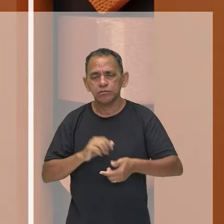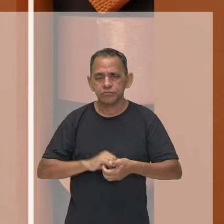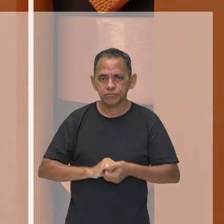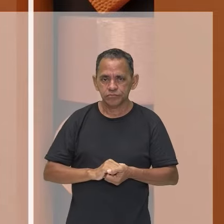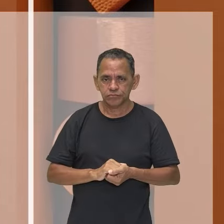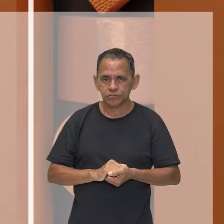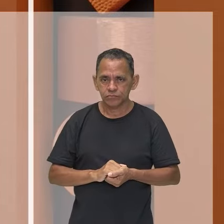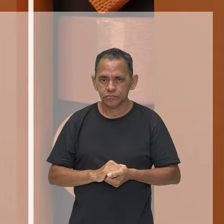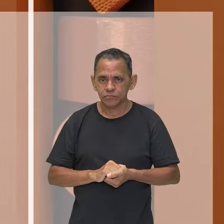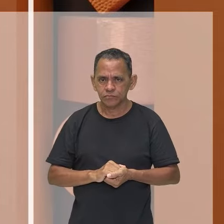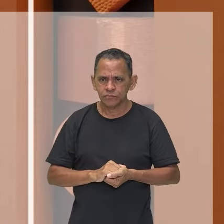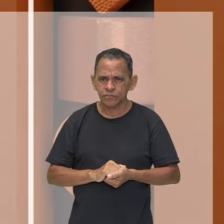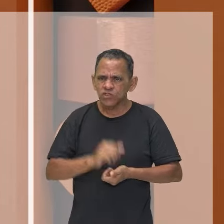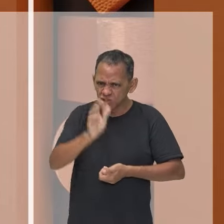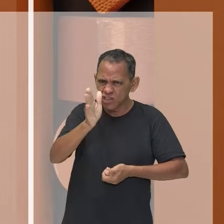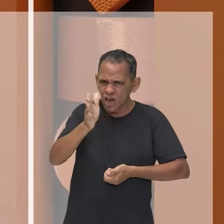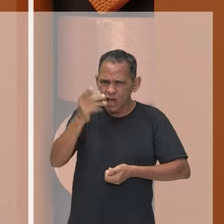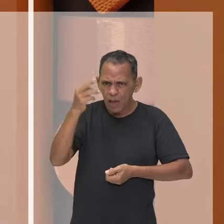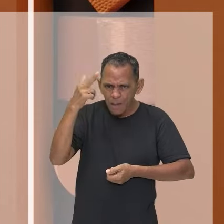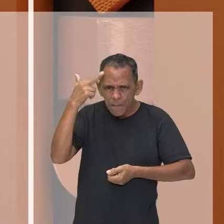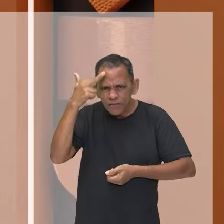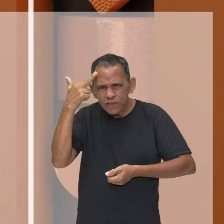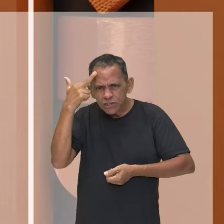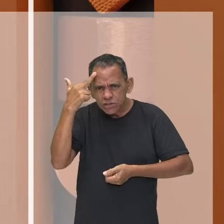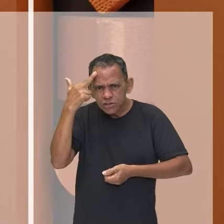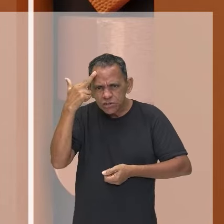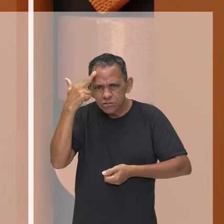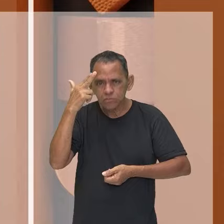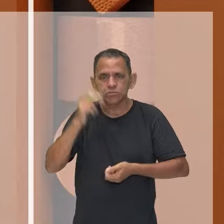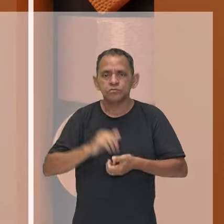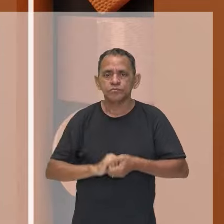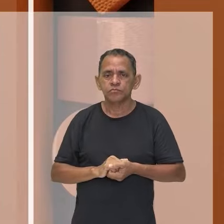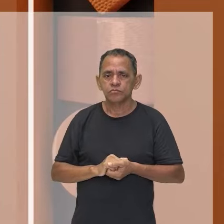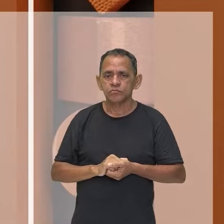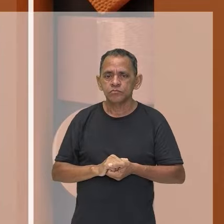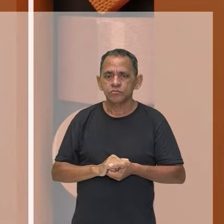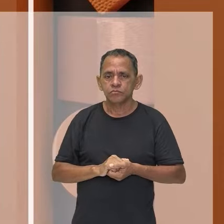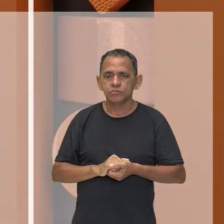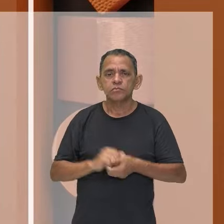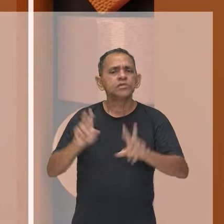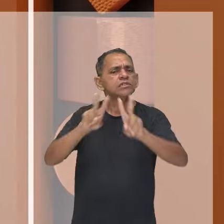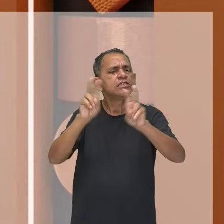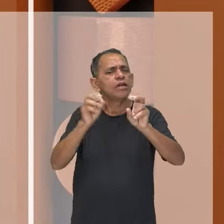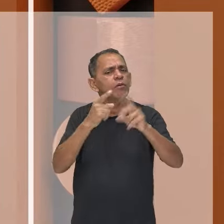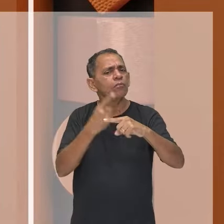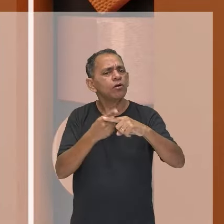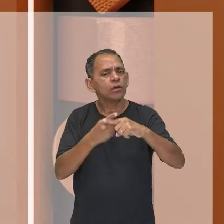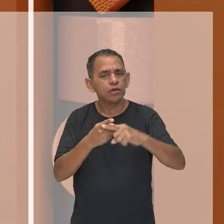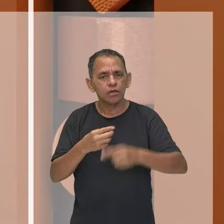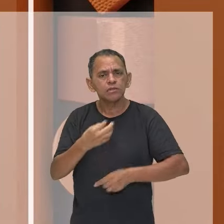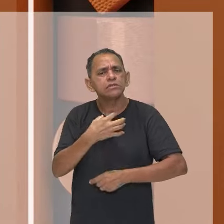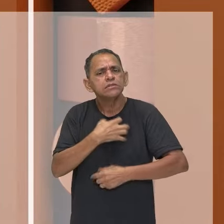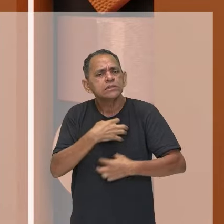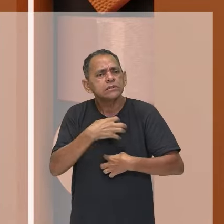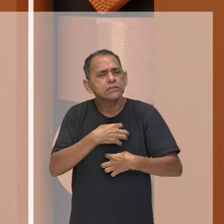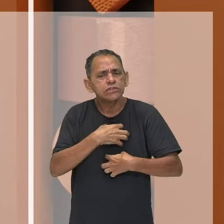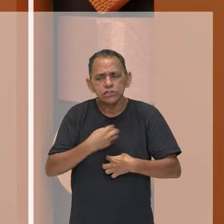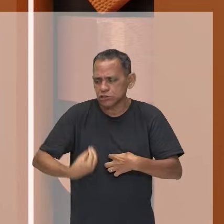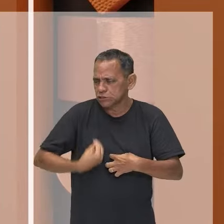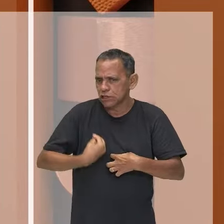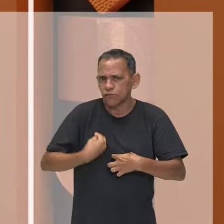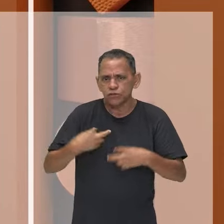Já pararam para pensar nisso? Por que você existe? Né? Qual o sentido da sua vida, do seu